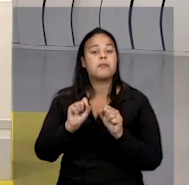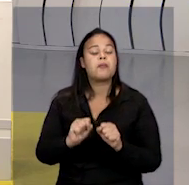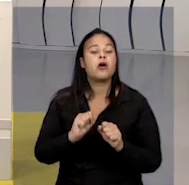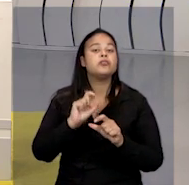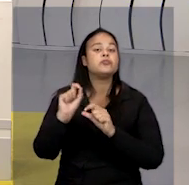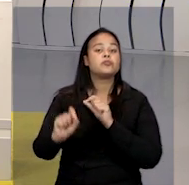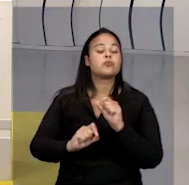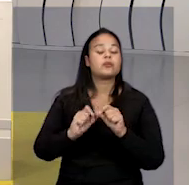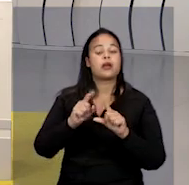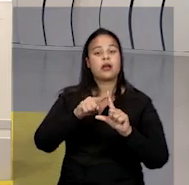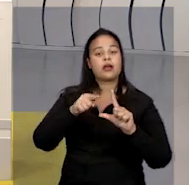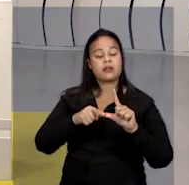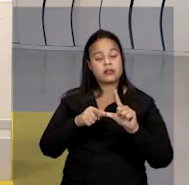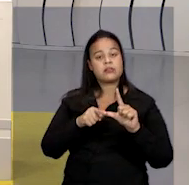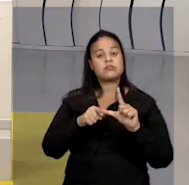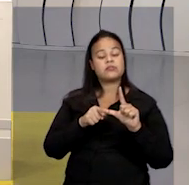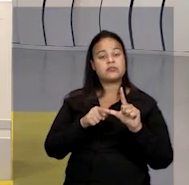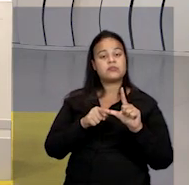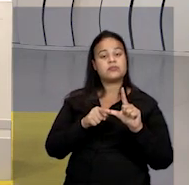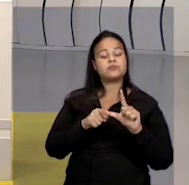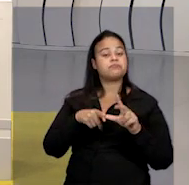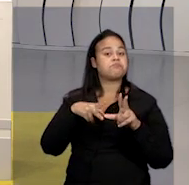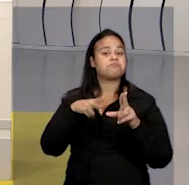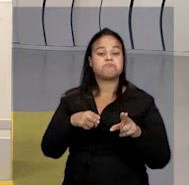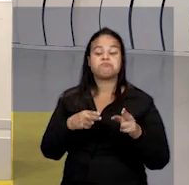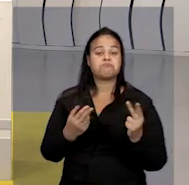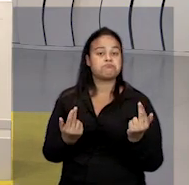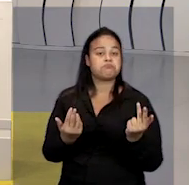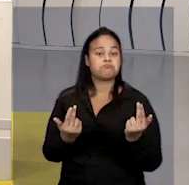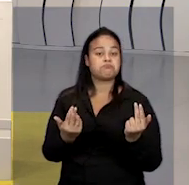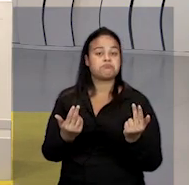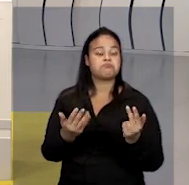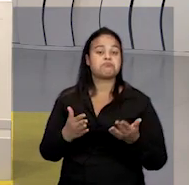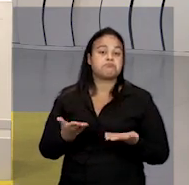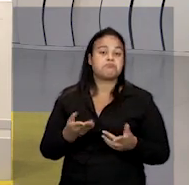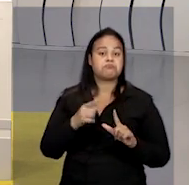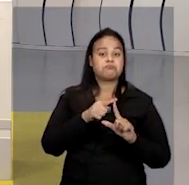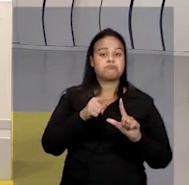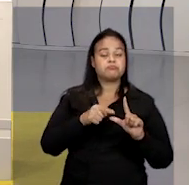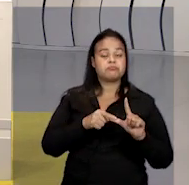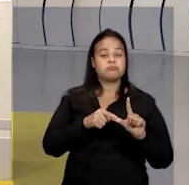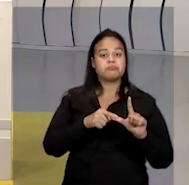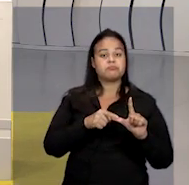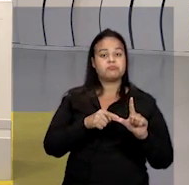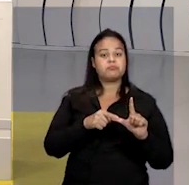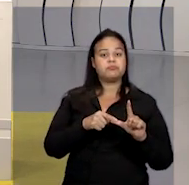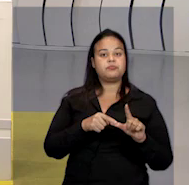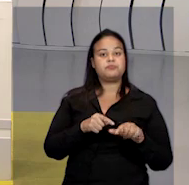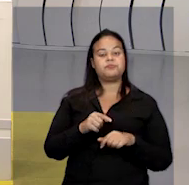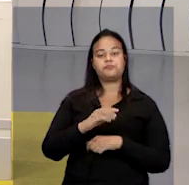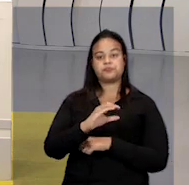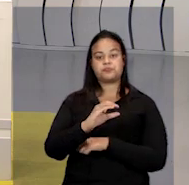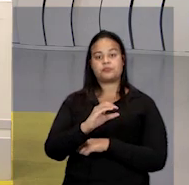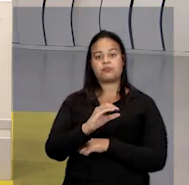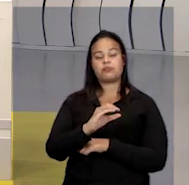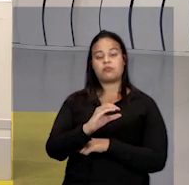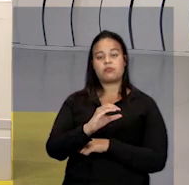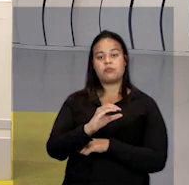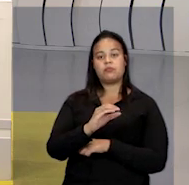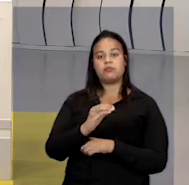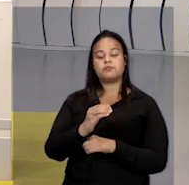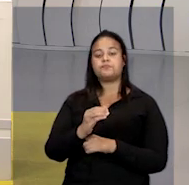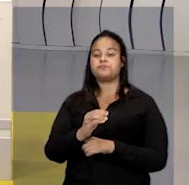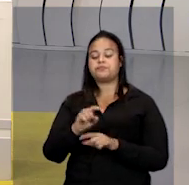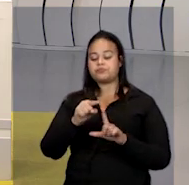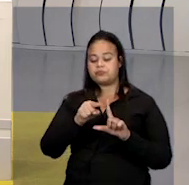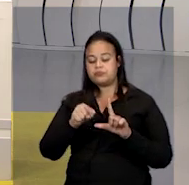relação a esse ângulo? Eu posso dizer que esse ângulo é igual a esse. Ou seja, eu chamar aqui de C. C é congruente, né? Tem a mesma